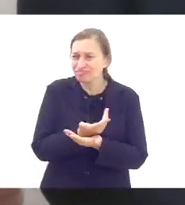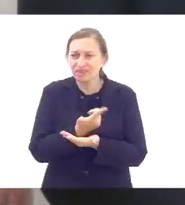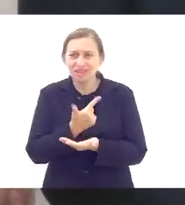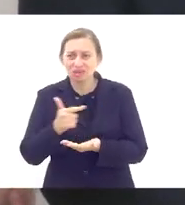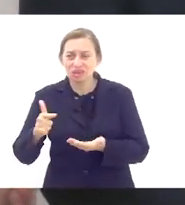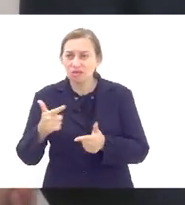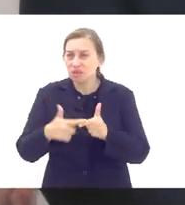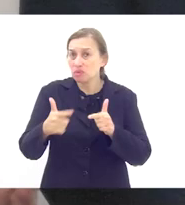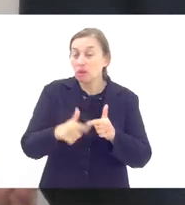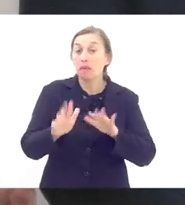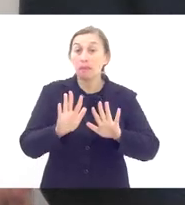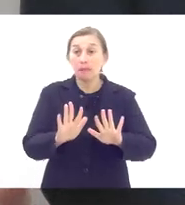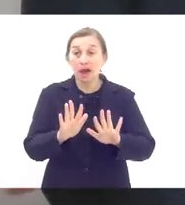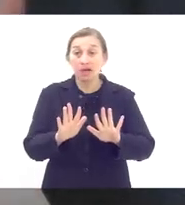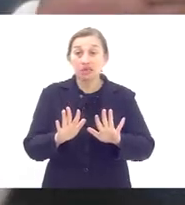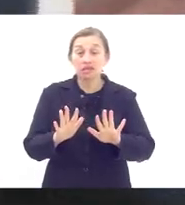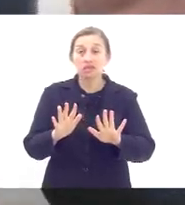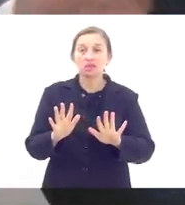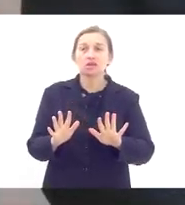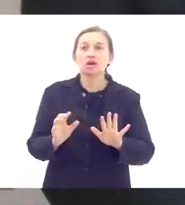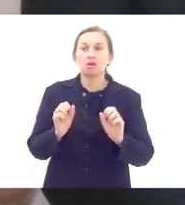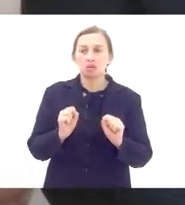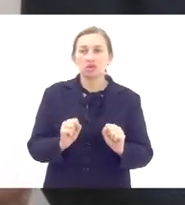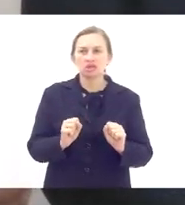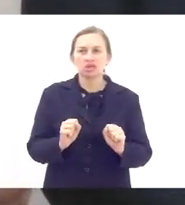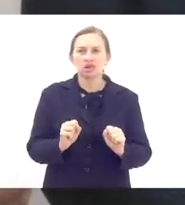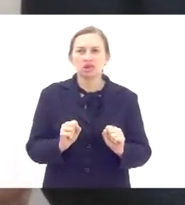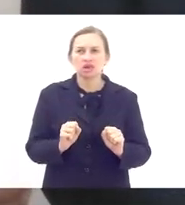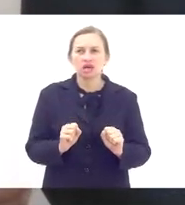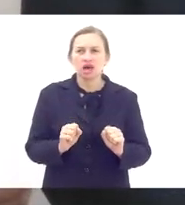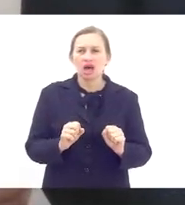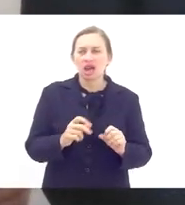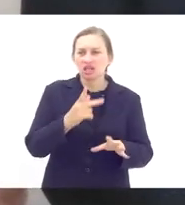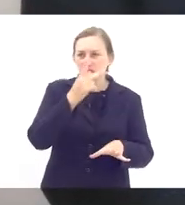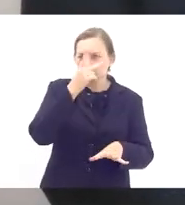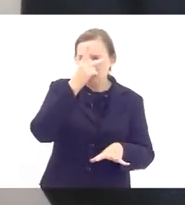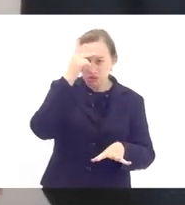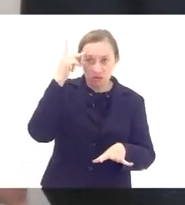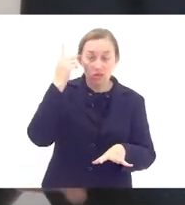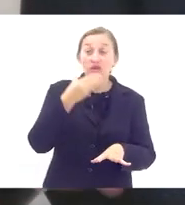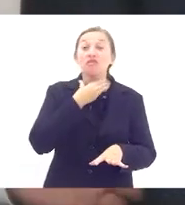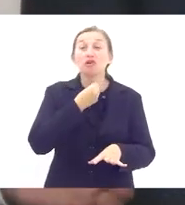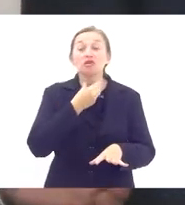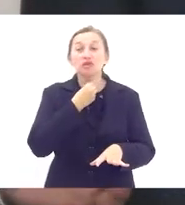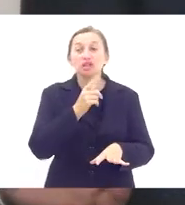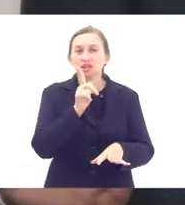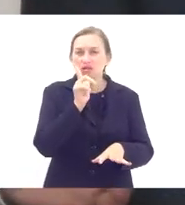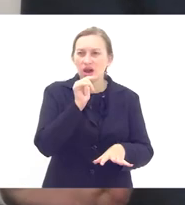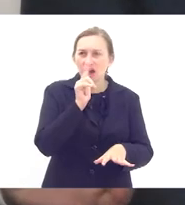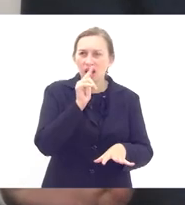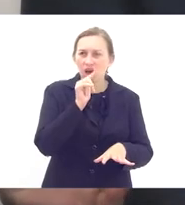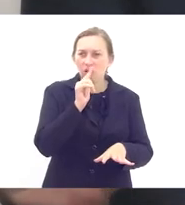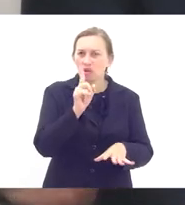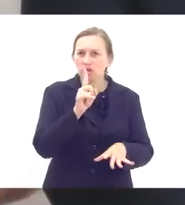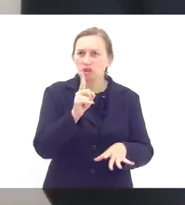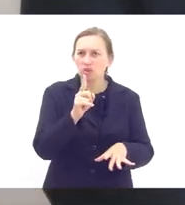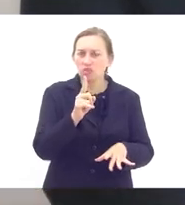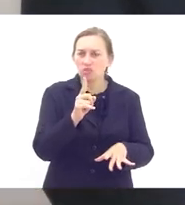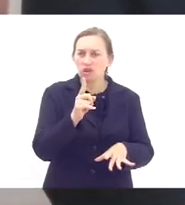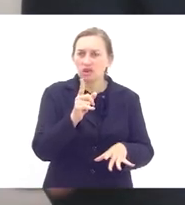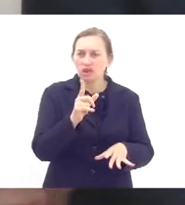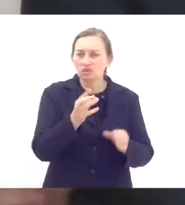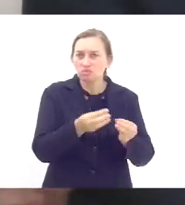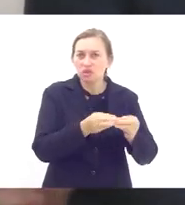ser porque os componentes que estão poluindo a água não têm feito mal na hora, Assim como o